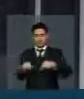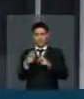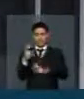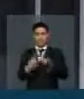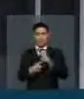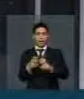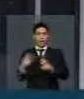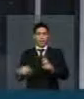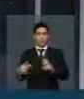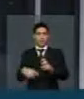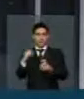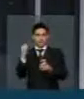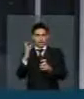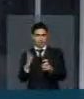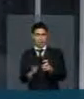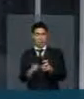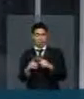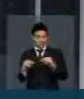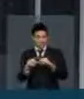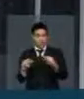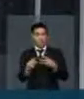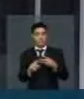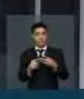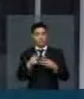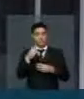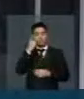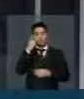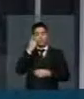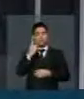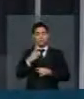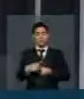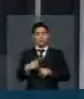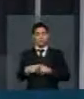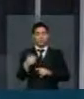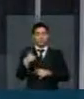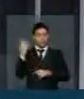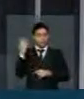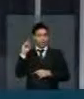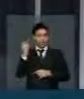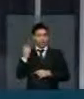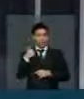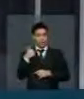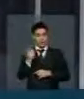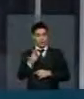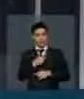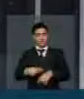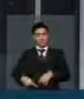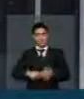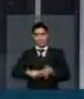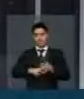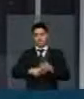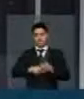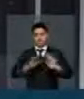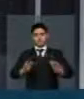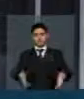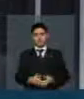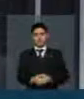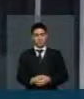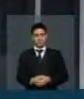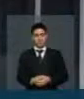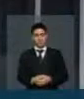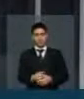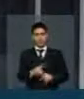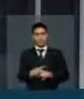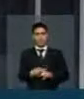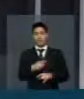Então, eu sou deputado, e sempre digo que deputado, porque um dia tive a oportunidade de ser presidente do Sindicato. Porque lá